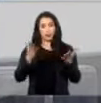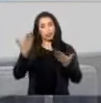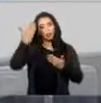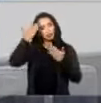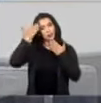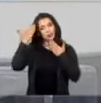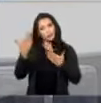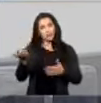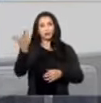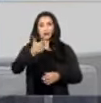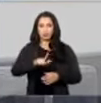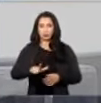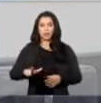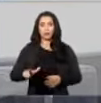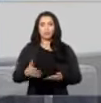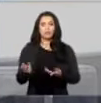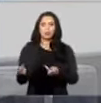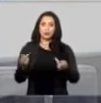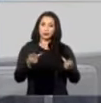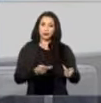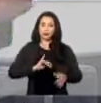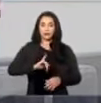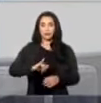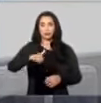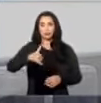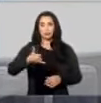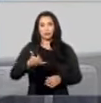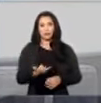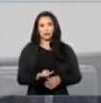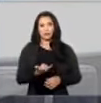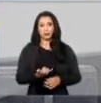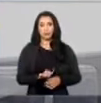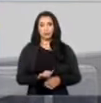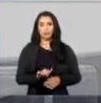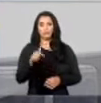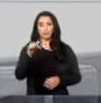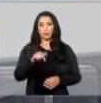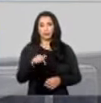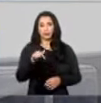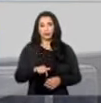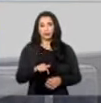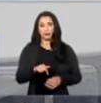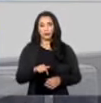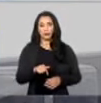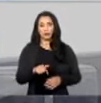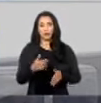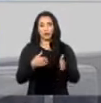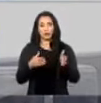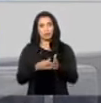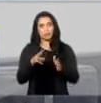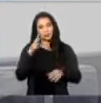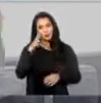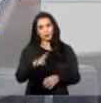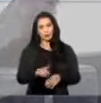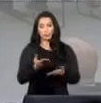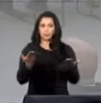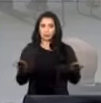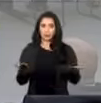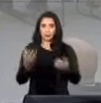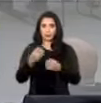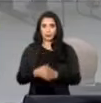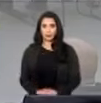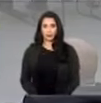novamente pelo convite e pela oportunidade de estar falando aqui, pela atenção da mesa, dos expositores e da plateia. Boa tarde.